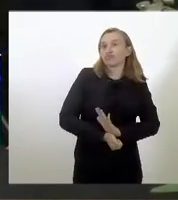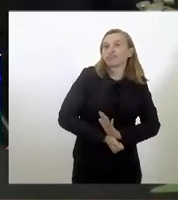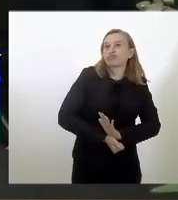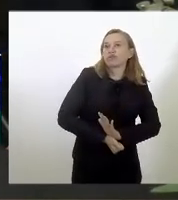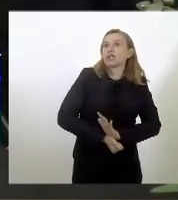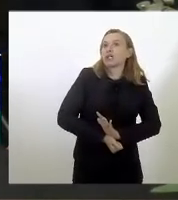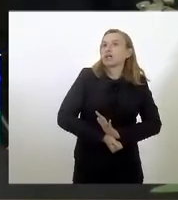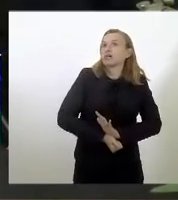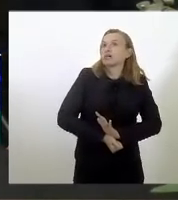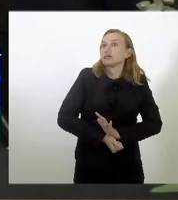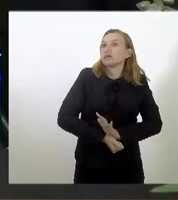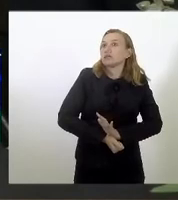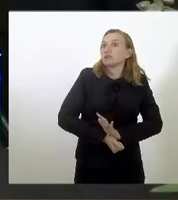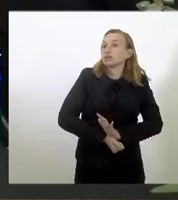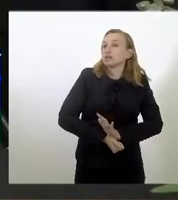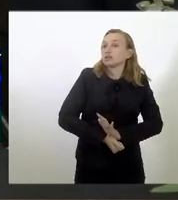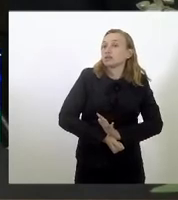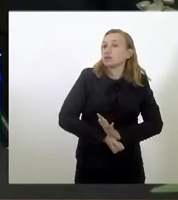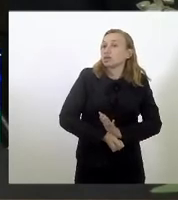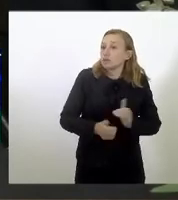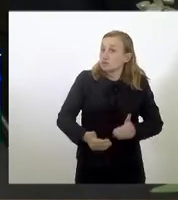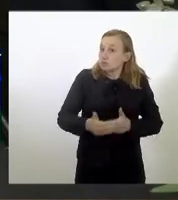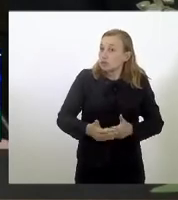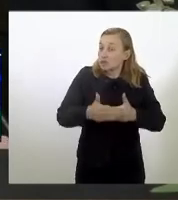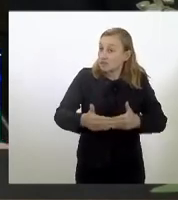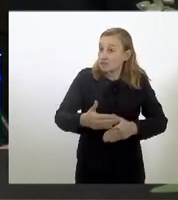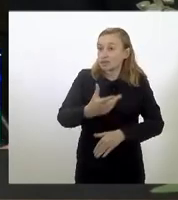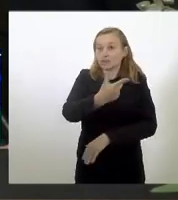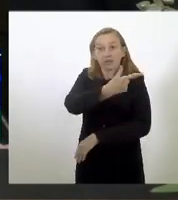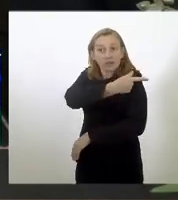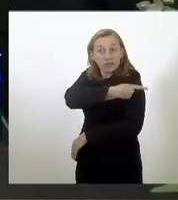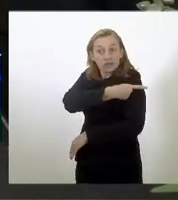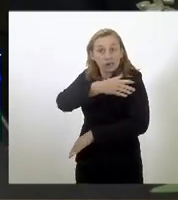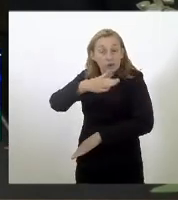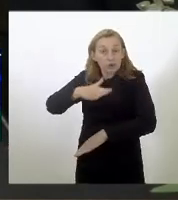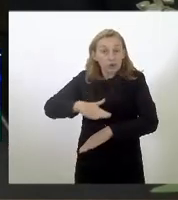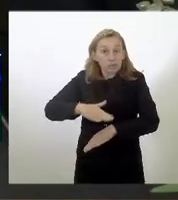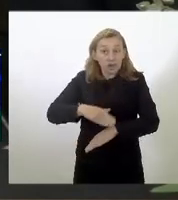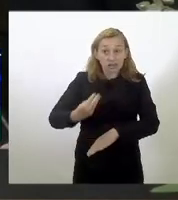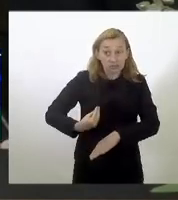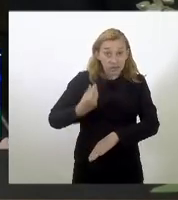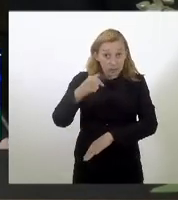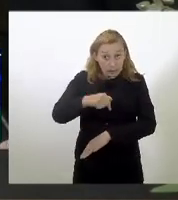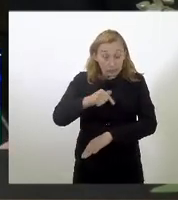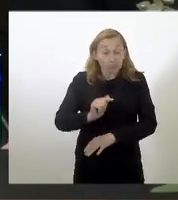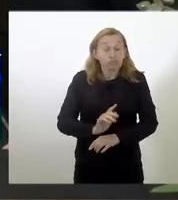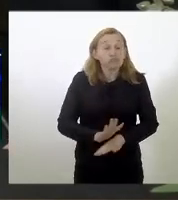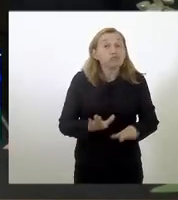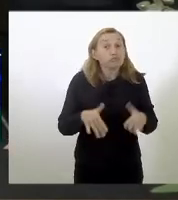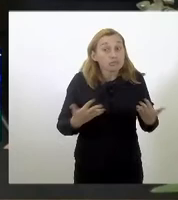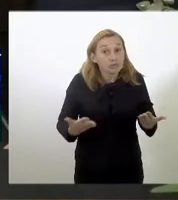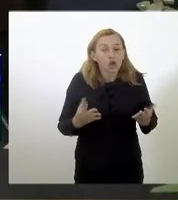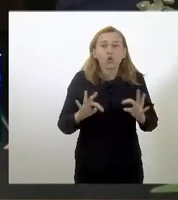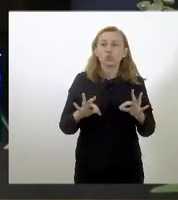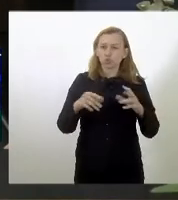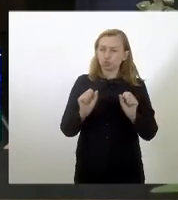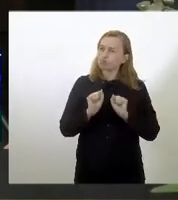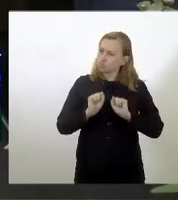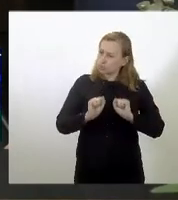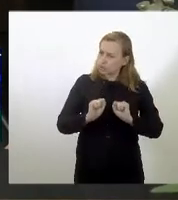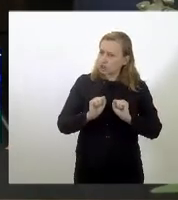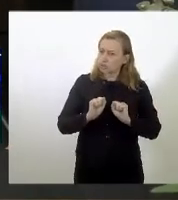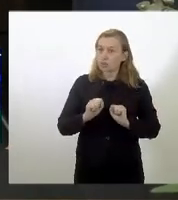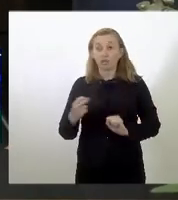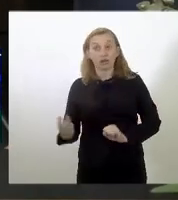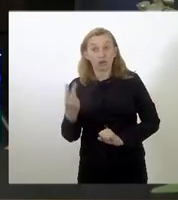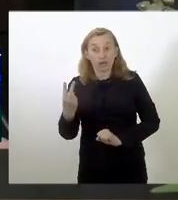Nós, por conta do avanço da vacina, vamos estar mais presentes. Então, tudo que pudermos fazer e priorizar